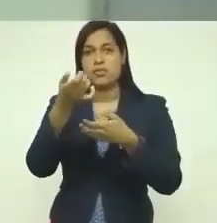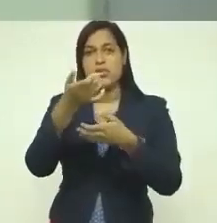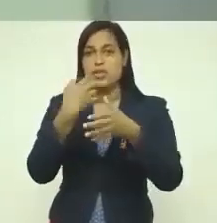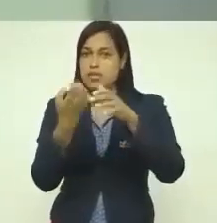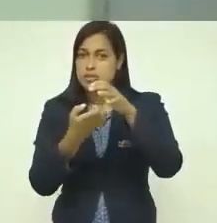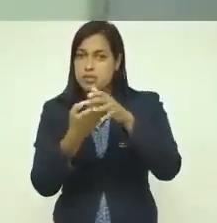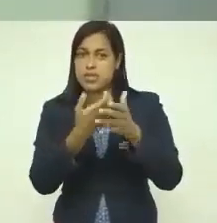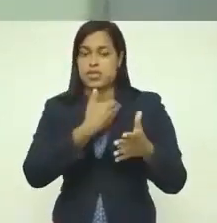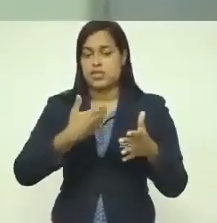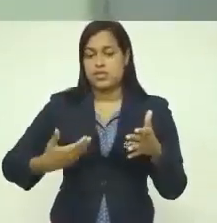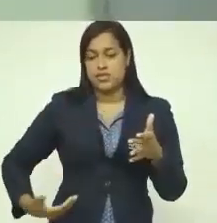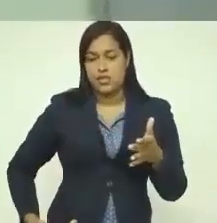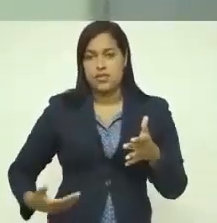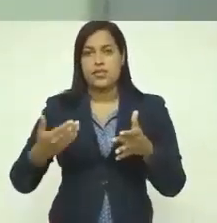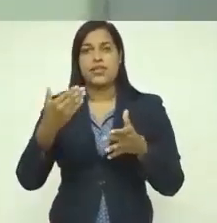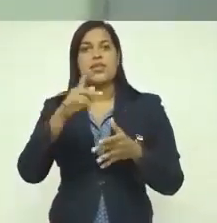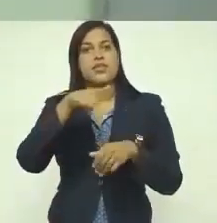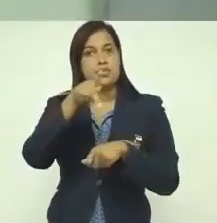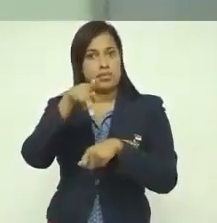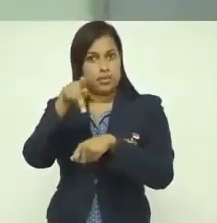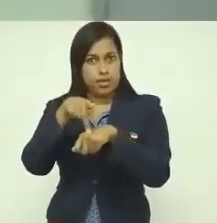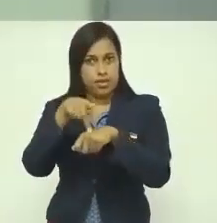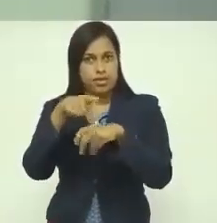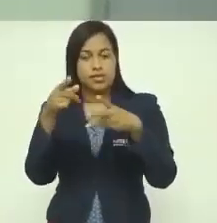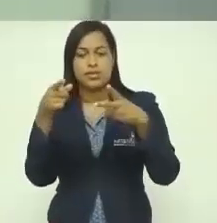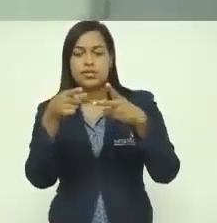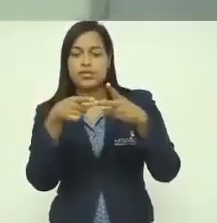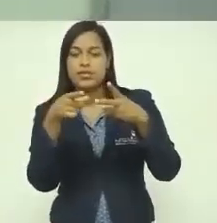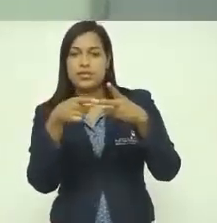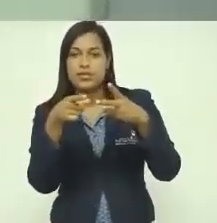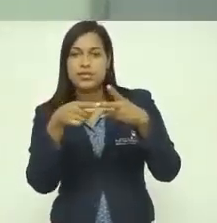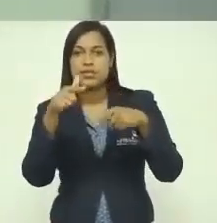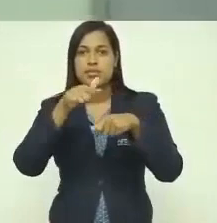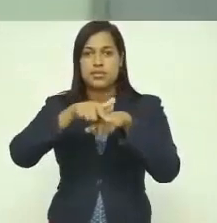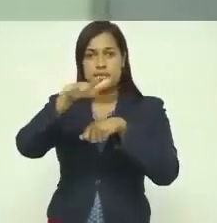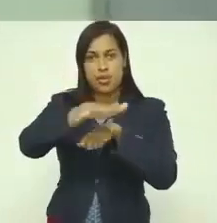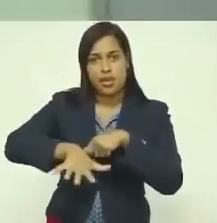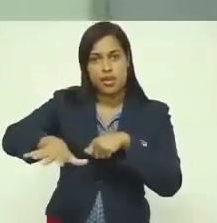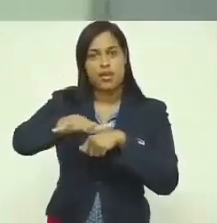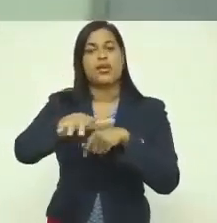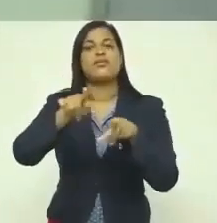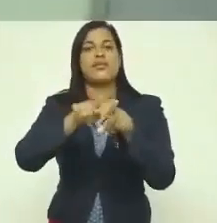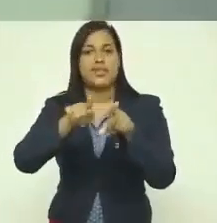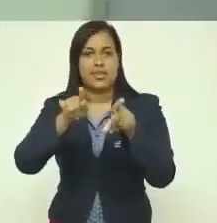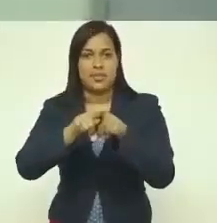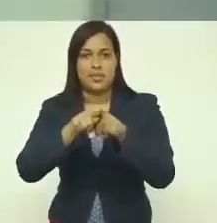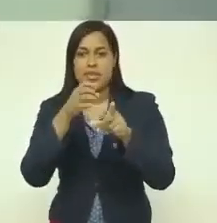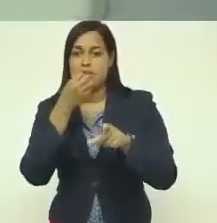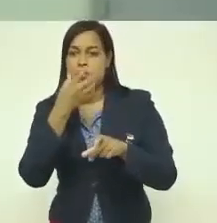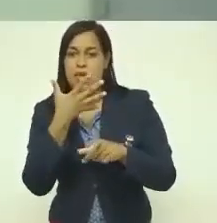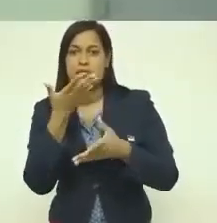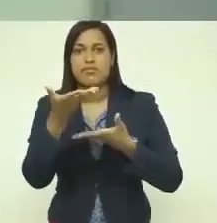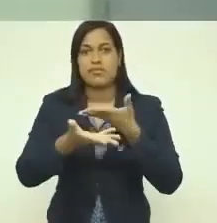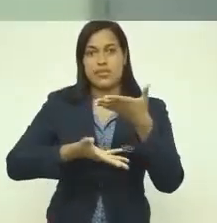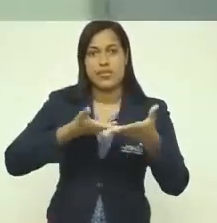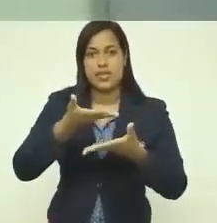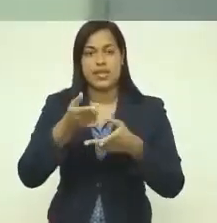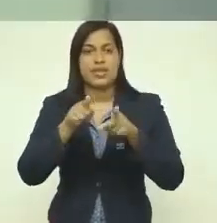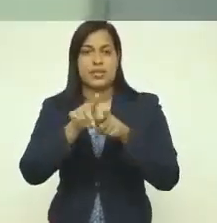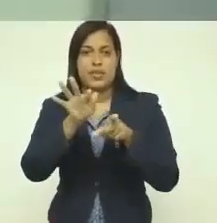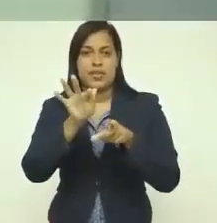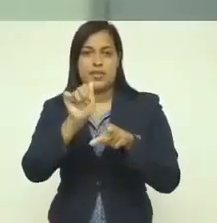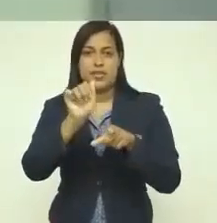famílias, empresas, governos e resto do mundo. O segundo, os mercados, mercado de bens e